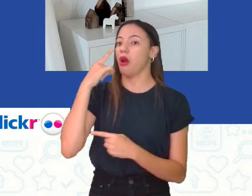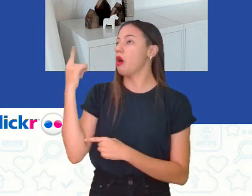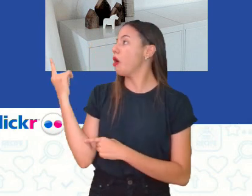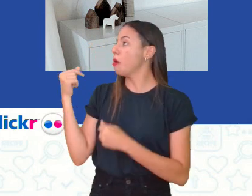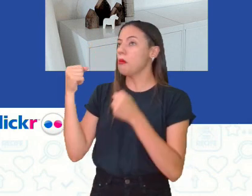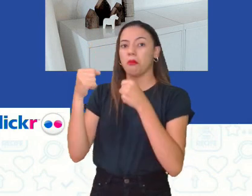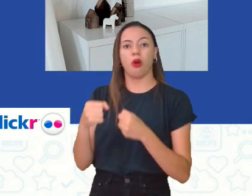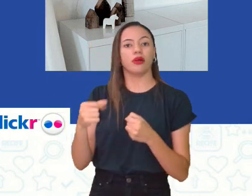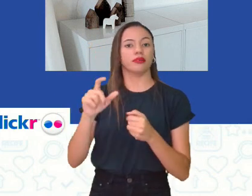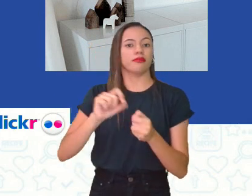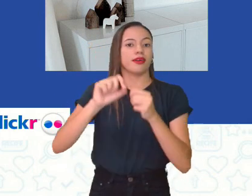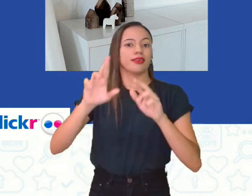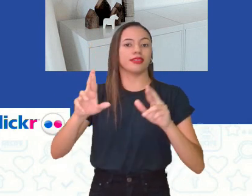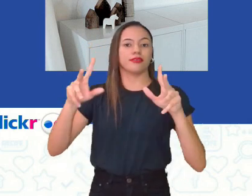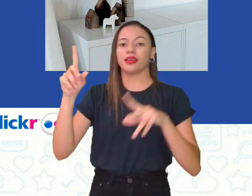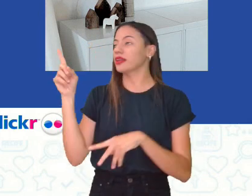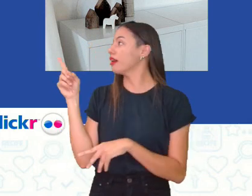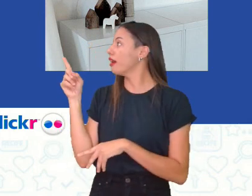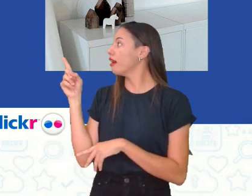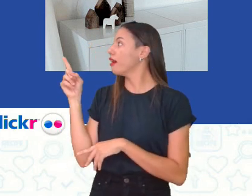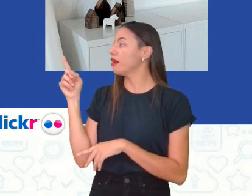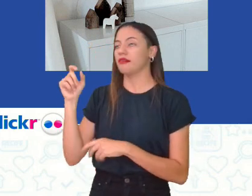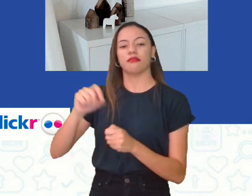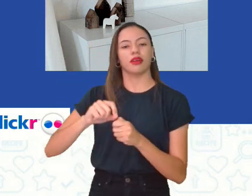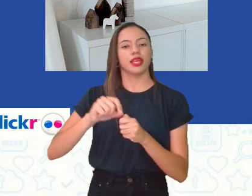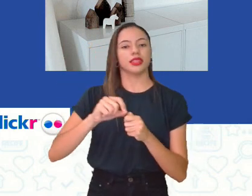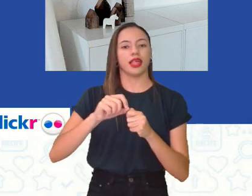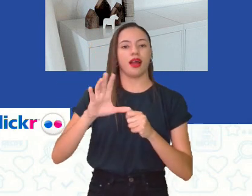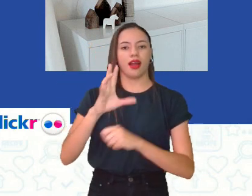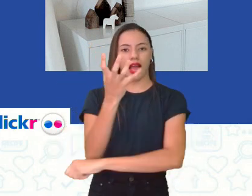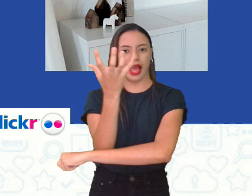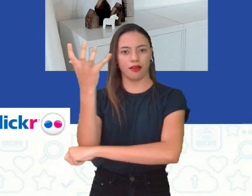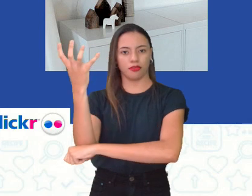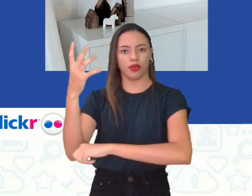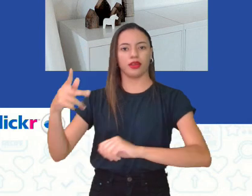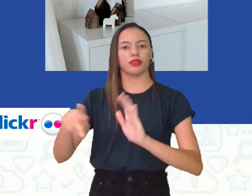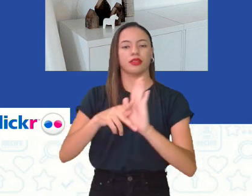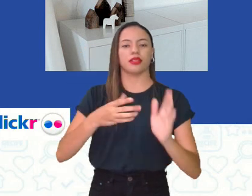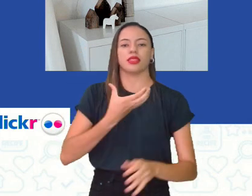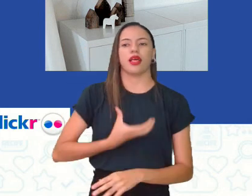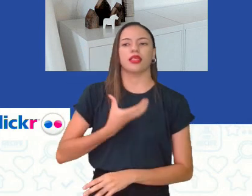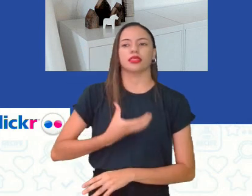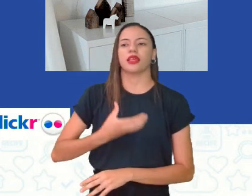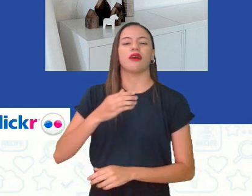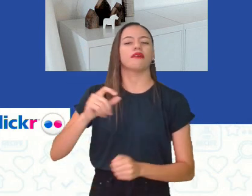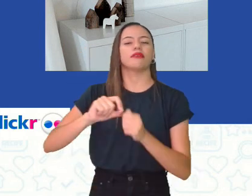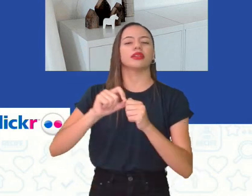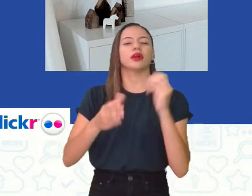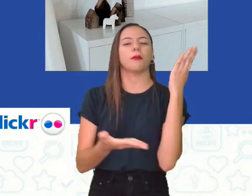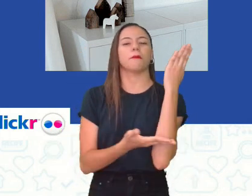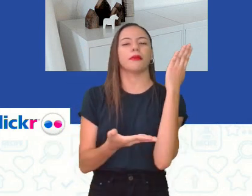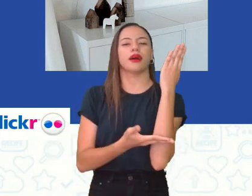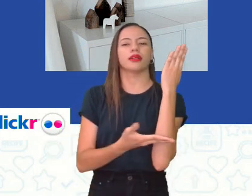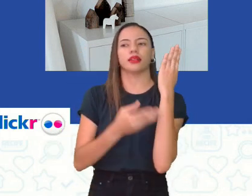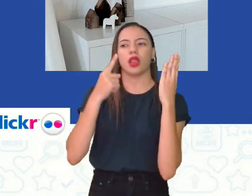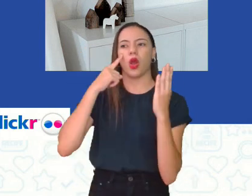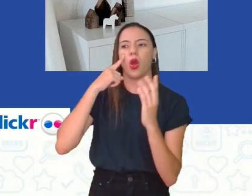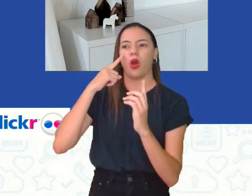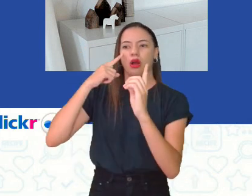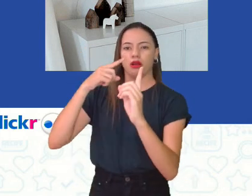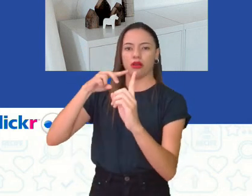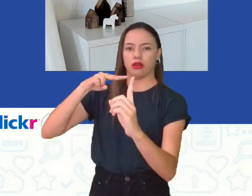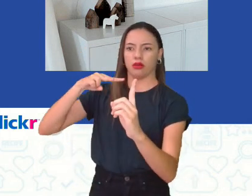bonita, aquela árvore ali feita com ripas de madeira. Ela é quase que bidimensional, ela é tridimensional porque ela